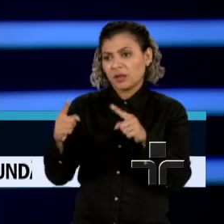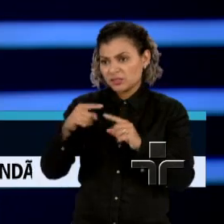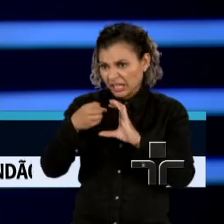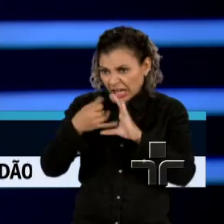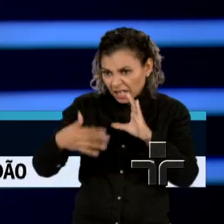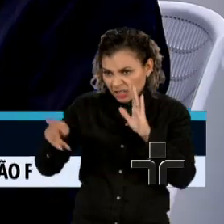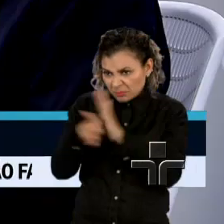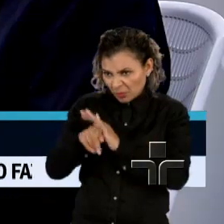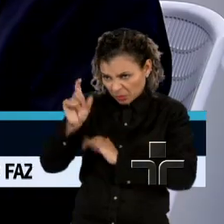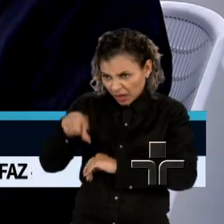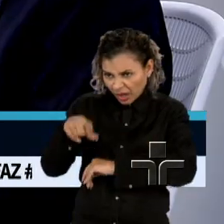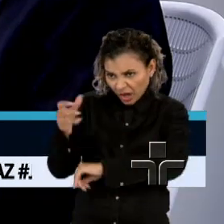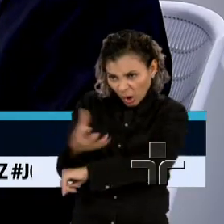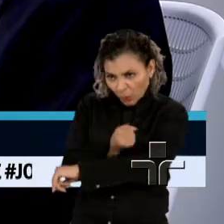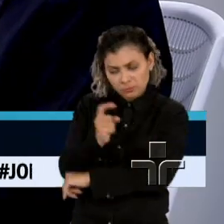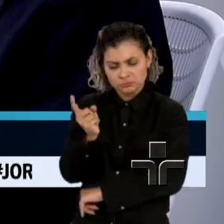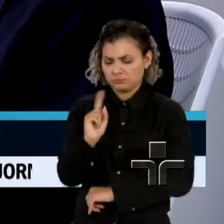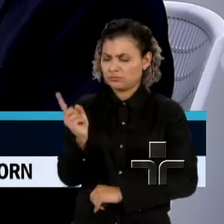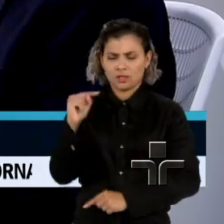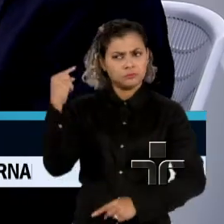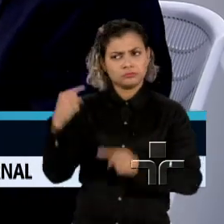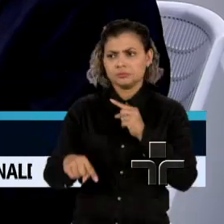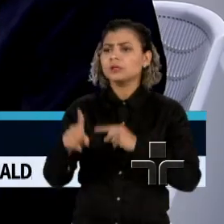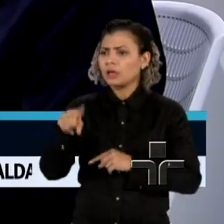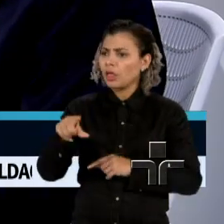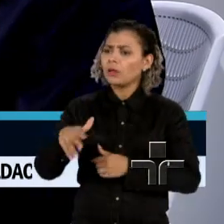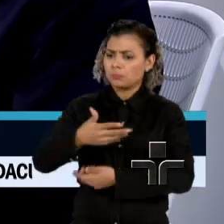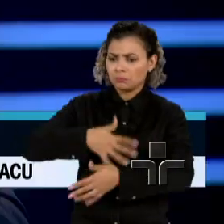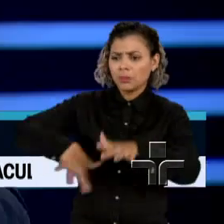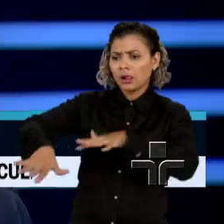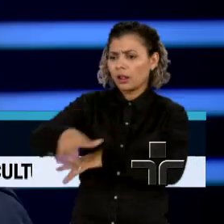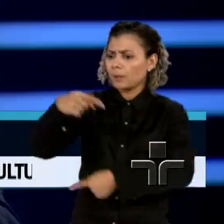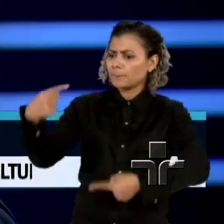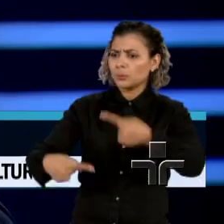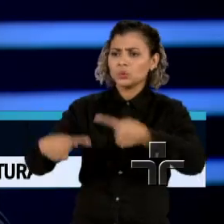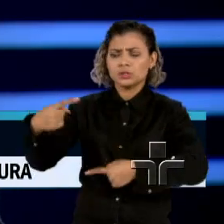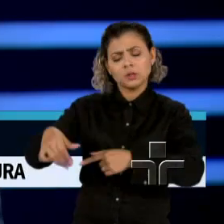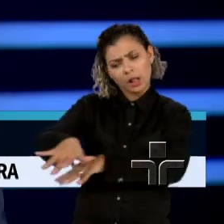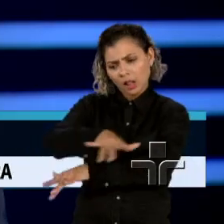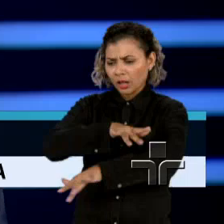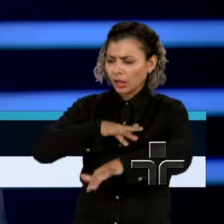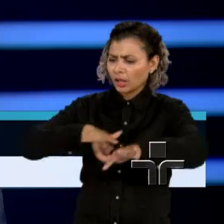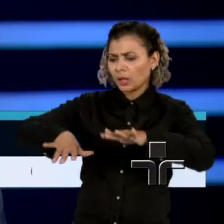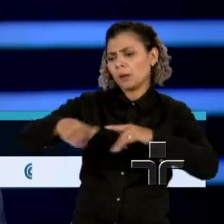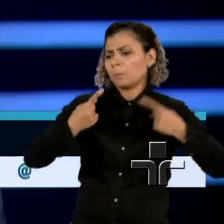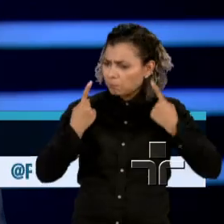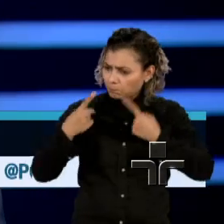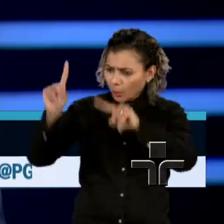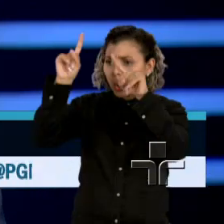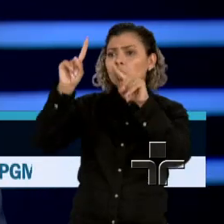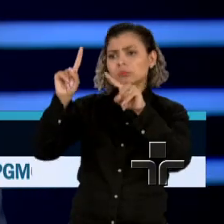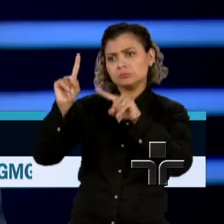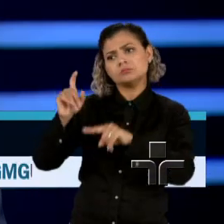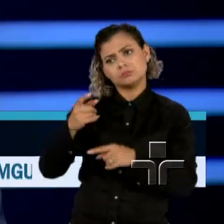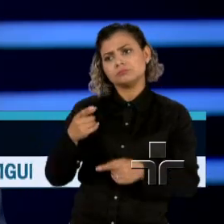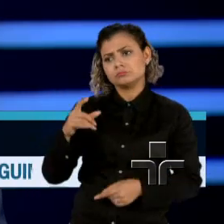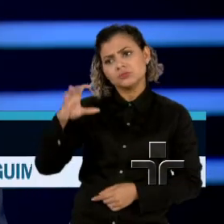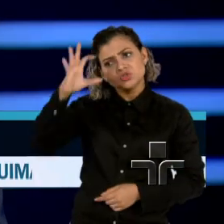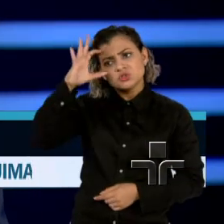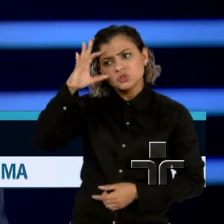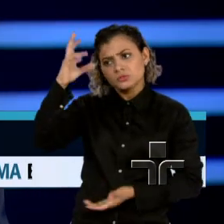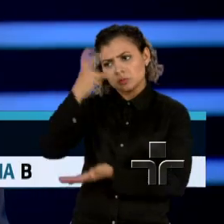em hipótese nenhuma, como um golpe, né? Eu acho que foi realmente um movimento político de destituição da ex-presidente